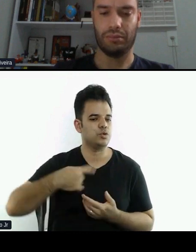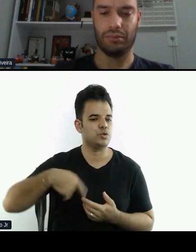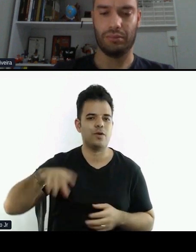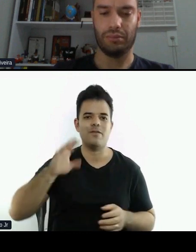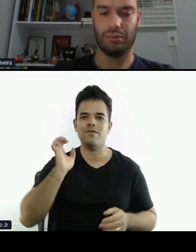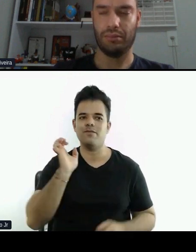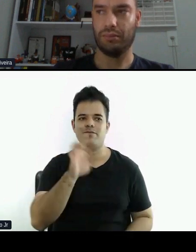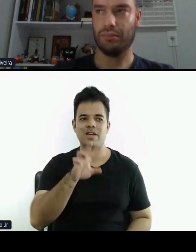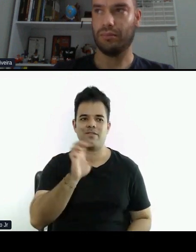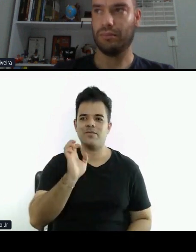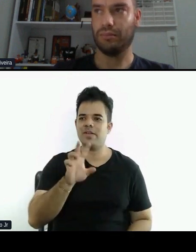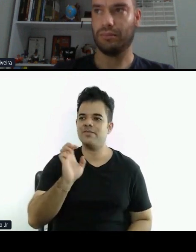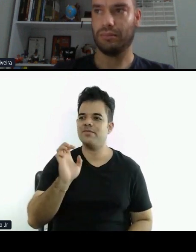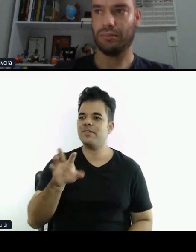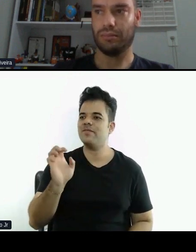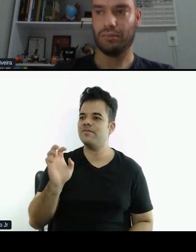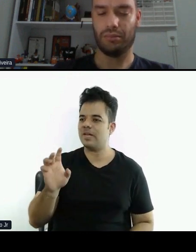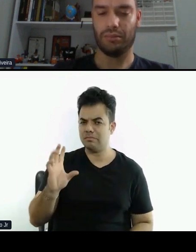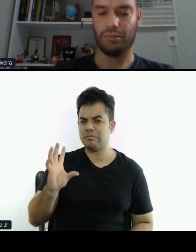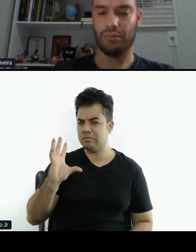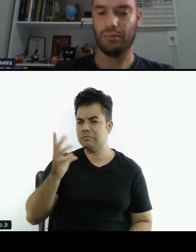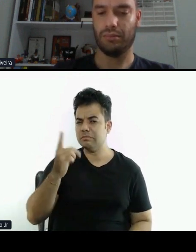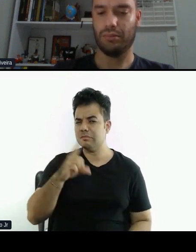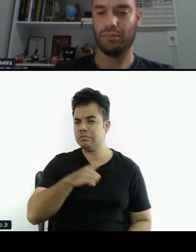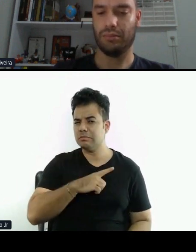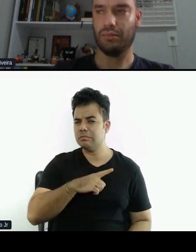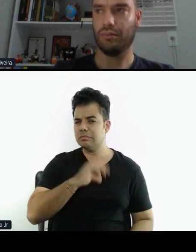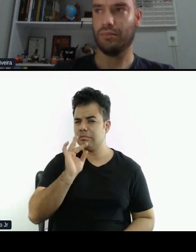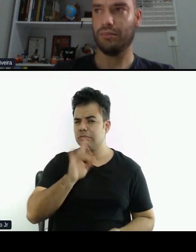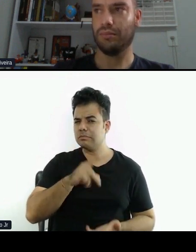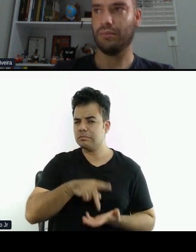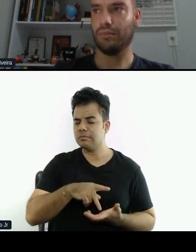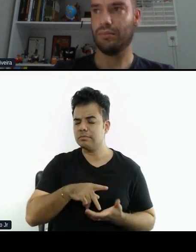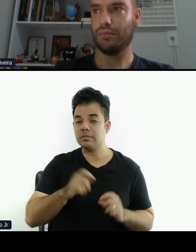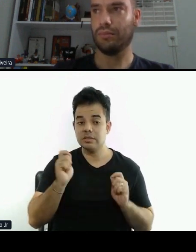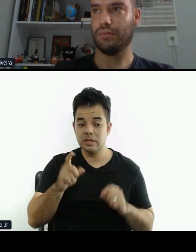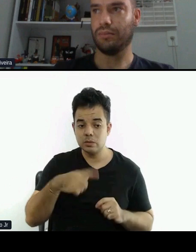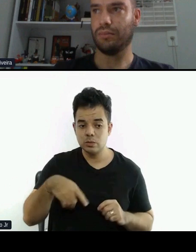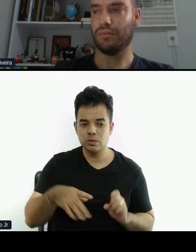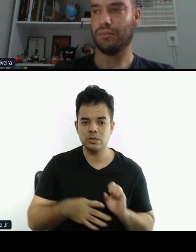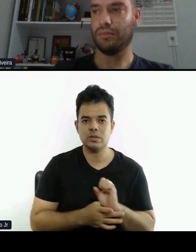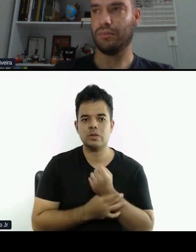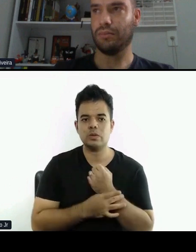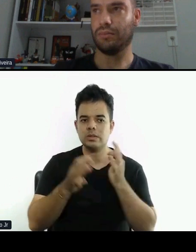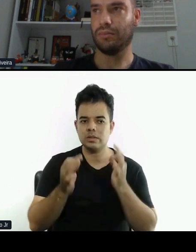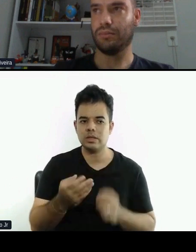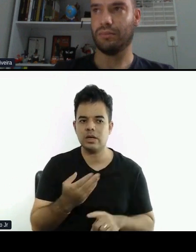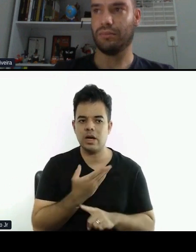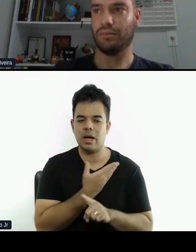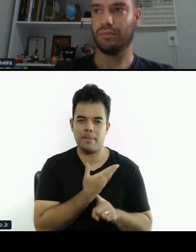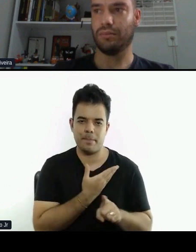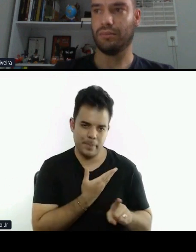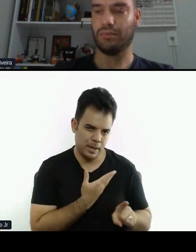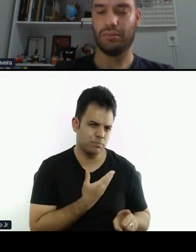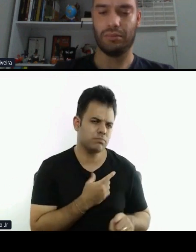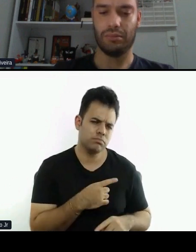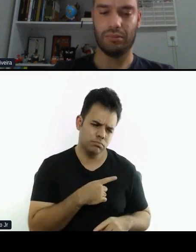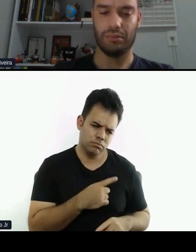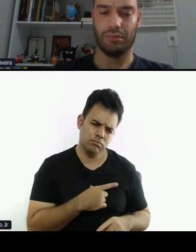casos até concretamente. Então, como que a gente pode garantir que esses colegas, né, o PNI, tenham as